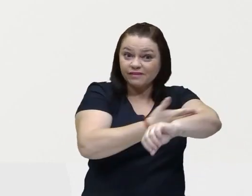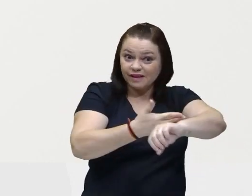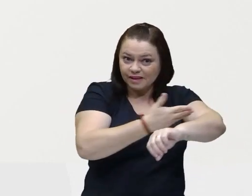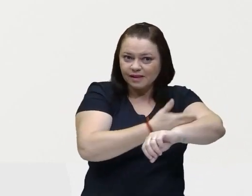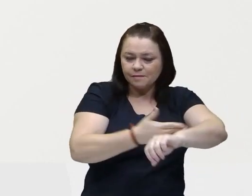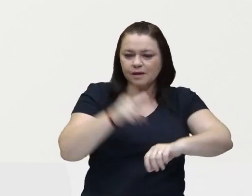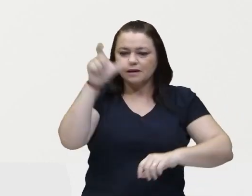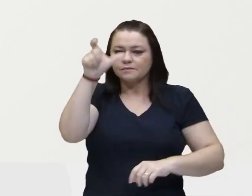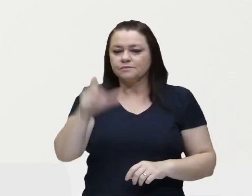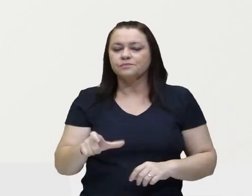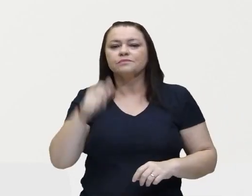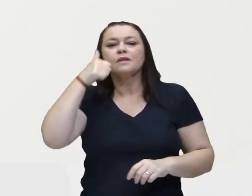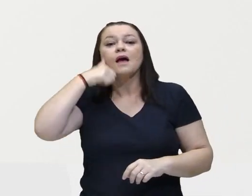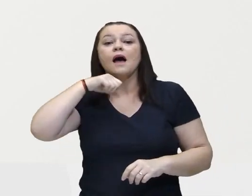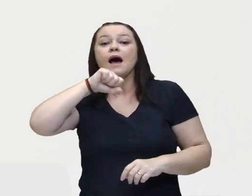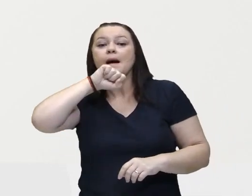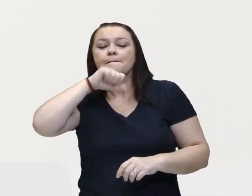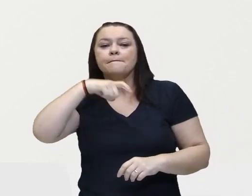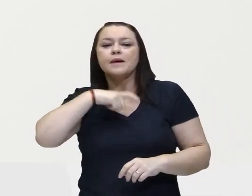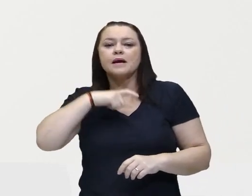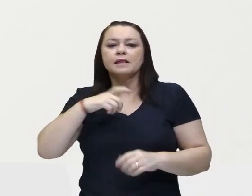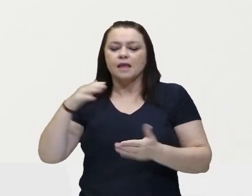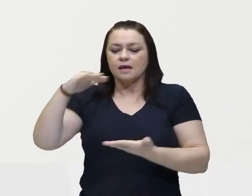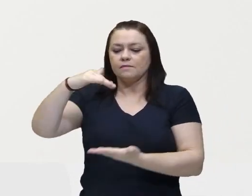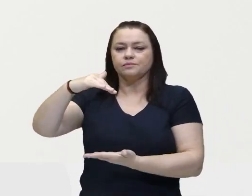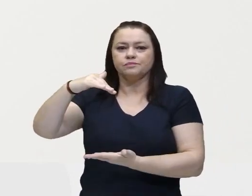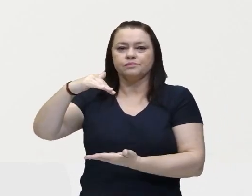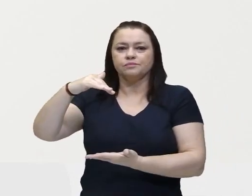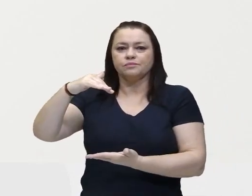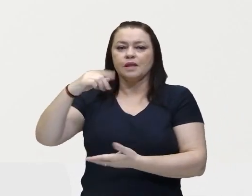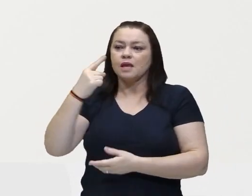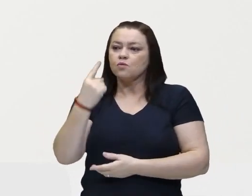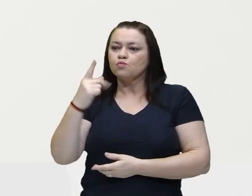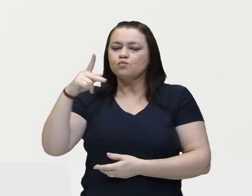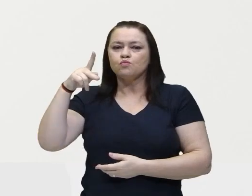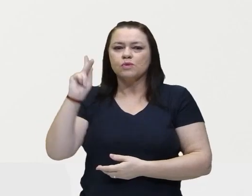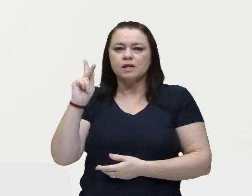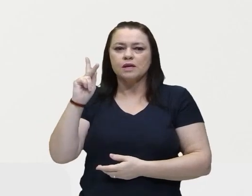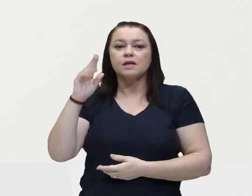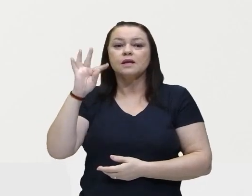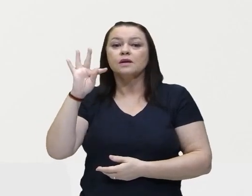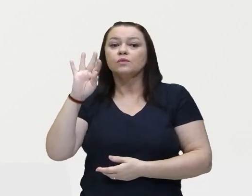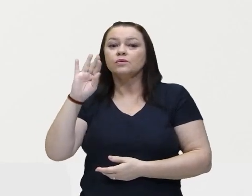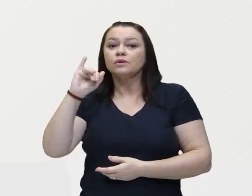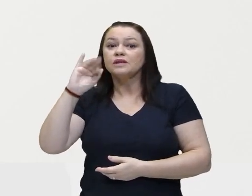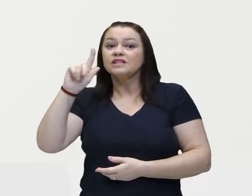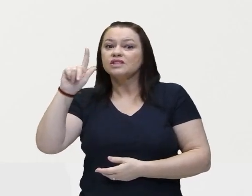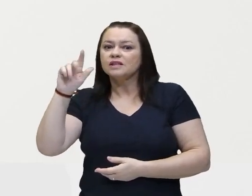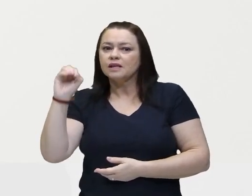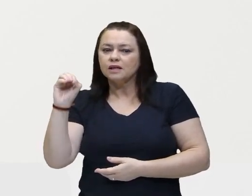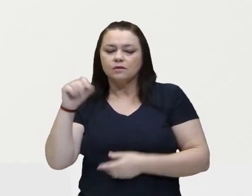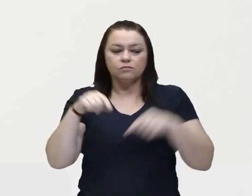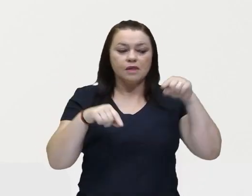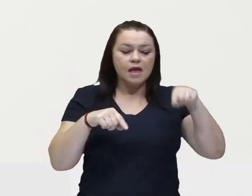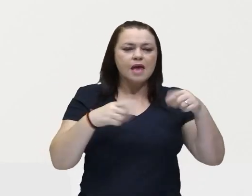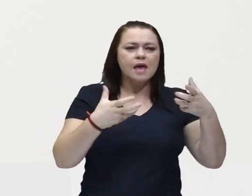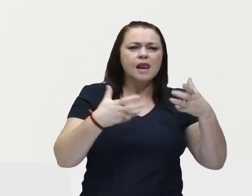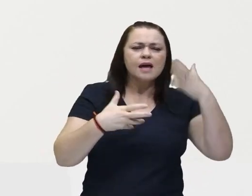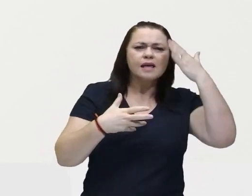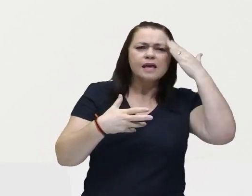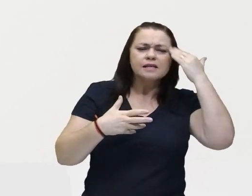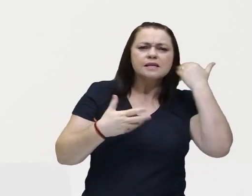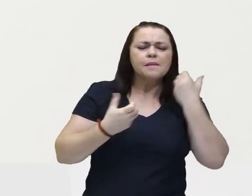E a mãe da Fran está segurando um pacote de quanto? De 1 quilo. E o que a Fran quer saber? A Fran quer